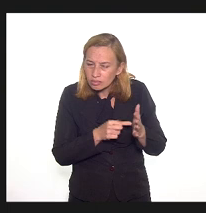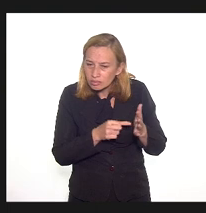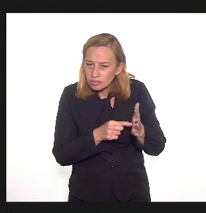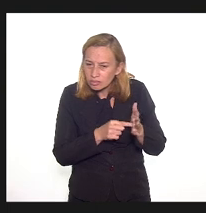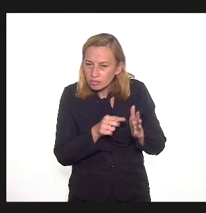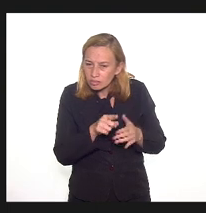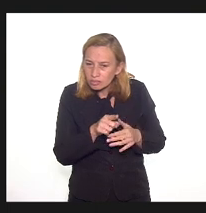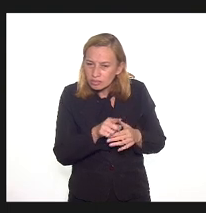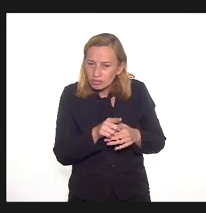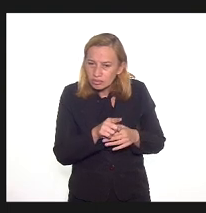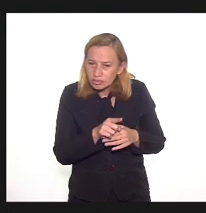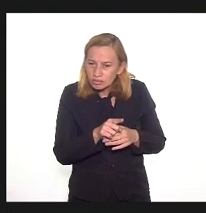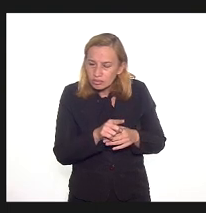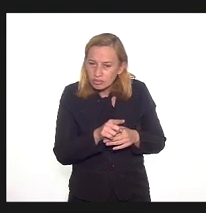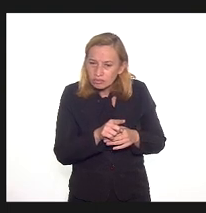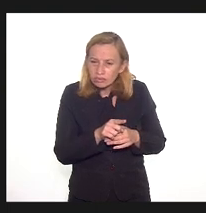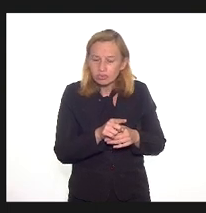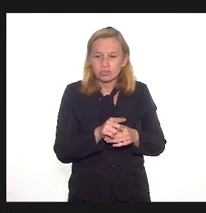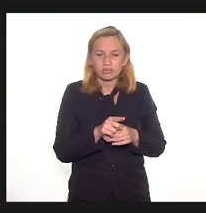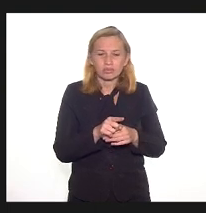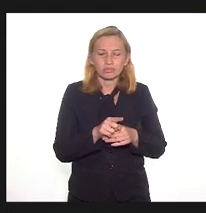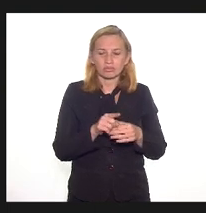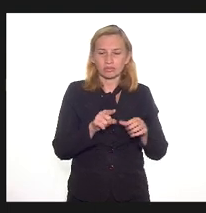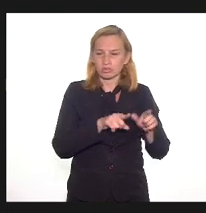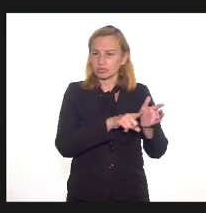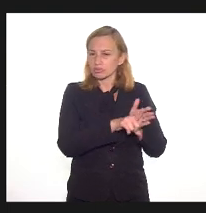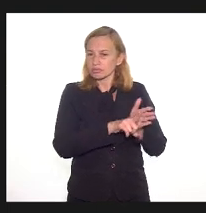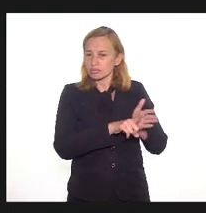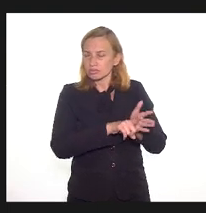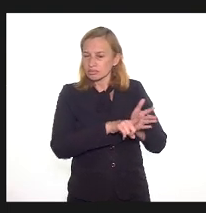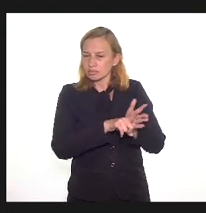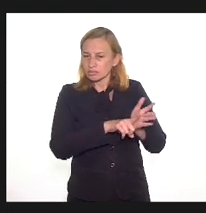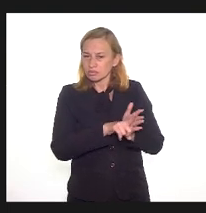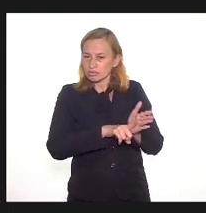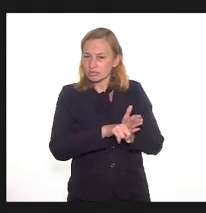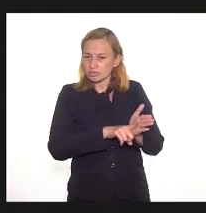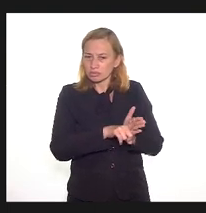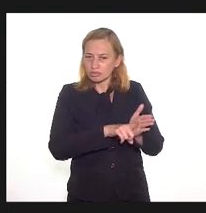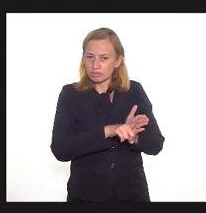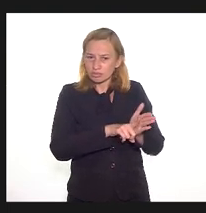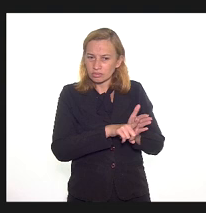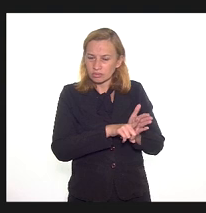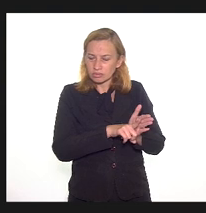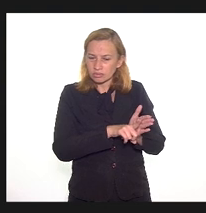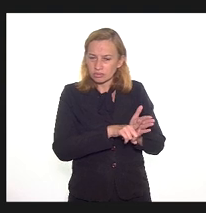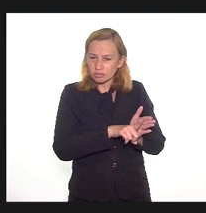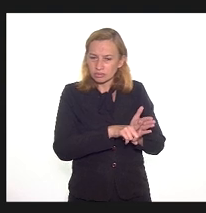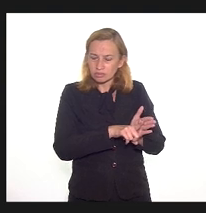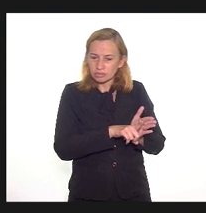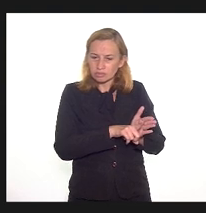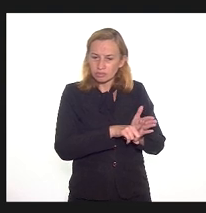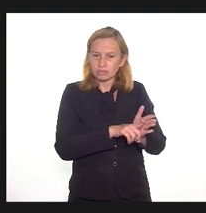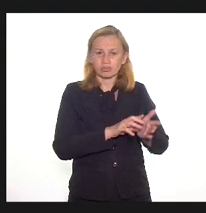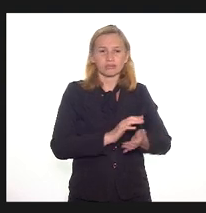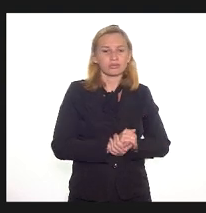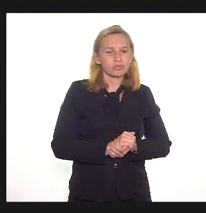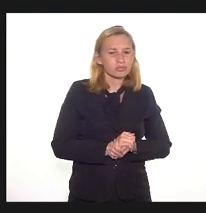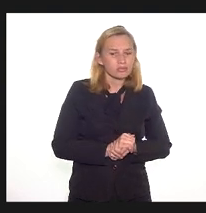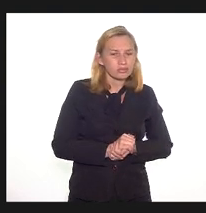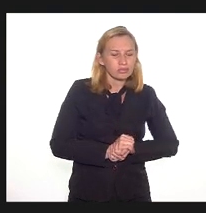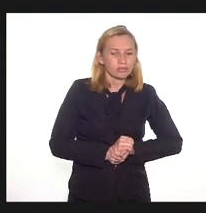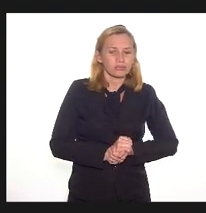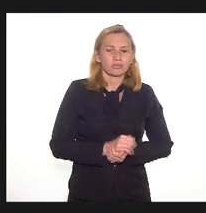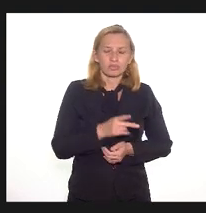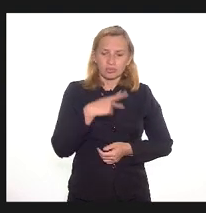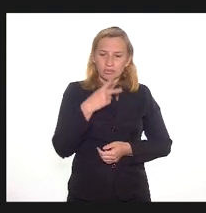caixa, ela faz toda a diferença aí numa análise entre ter uma plataforma própria ou uma plataforma fretada. E aí eu